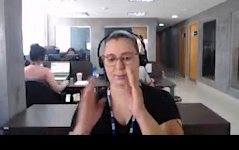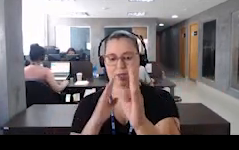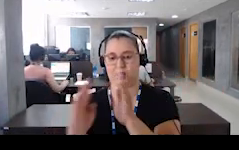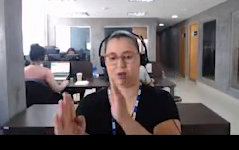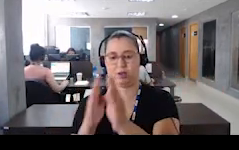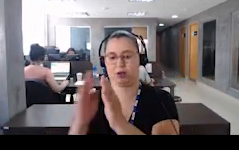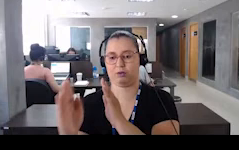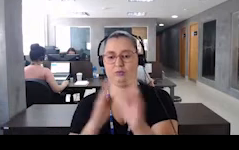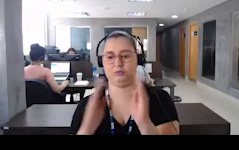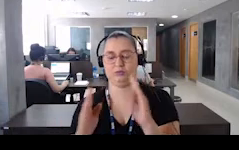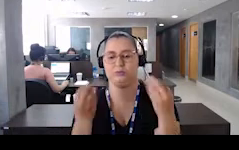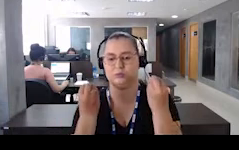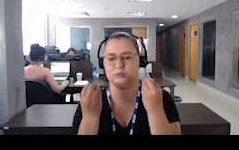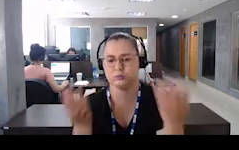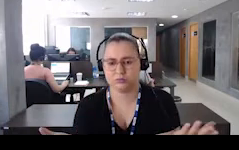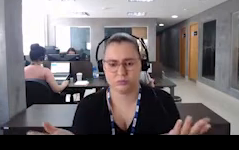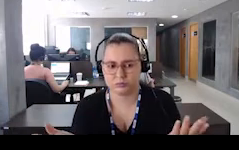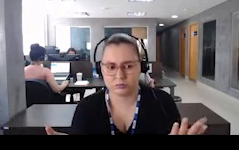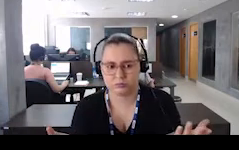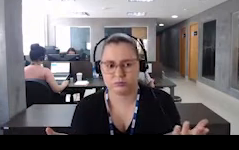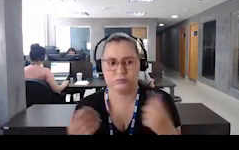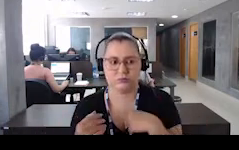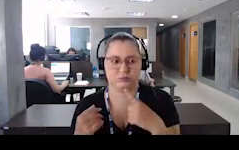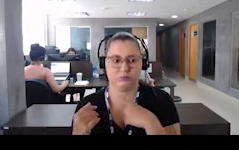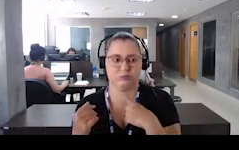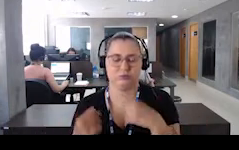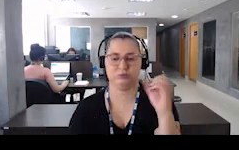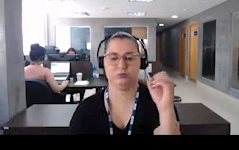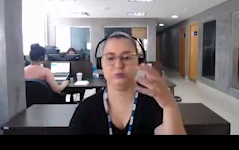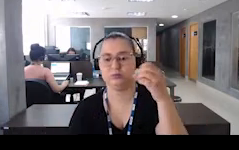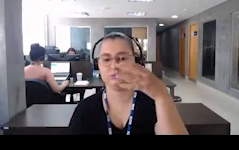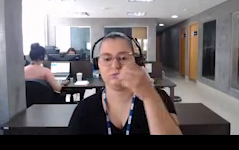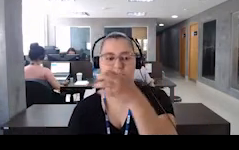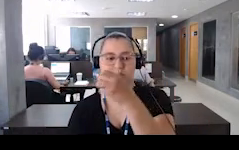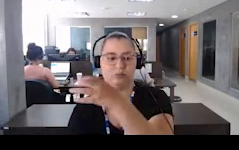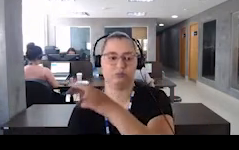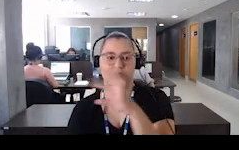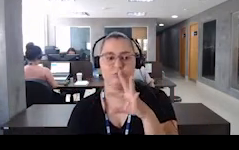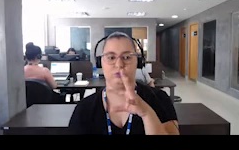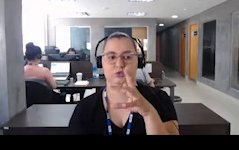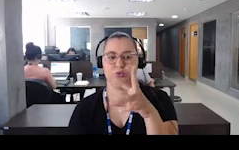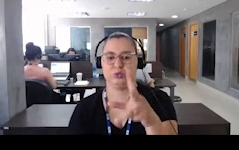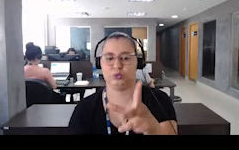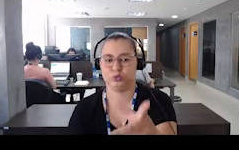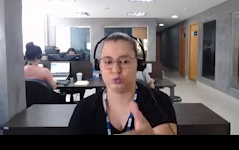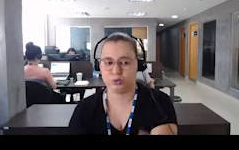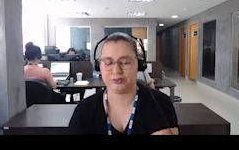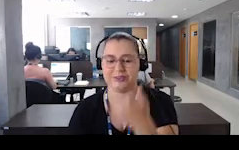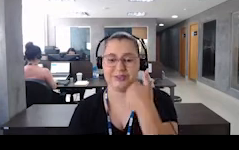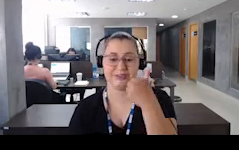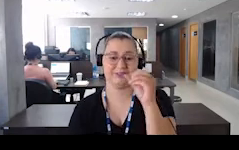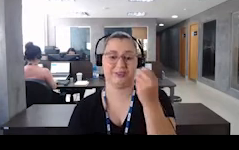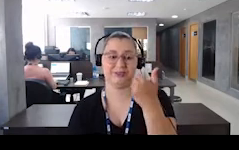paralelo. Como assim, professor? Onde é que estão as lâmpadas incandescentes? São essas, todas essas aqui, ó.